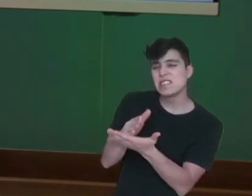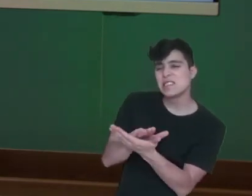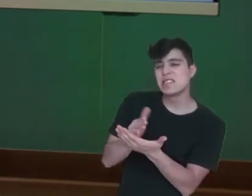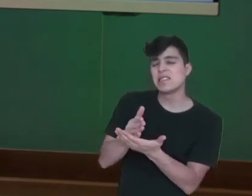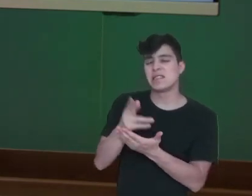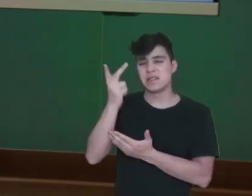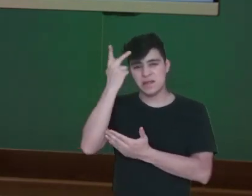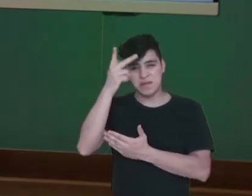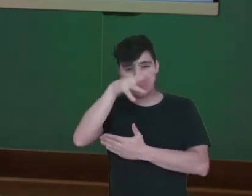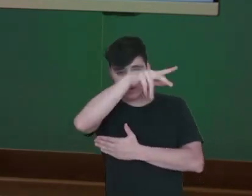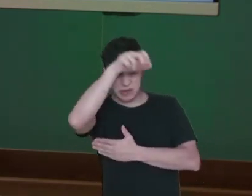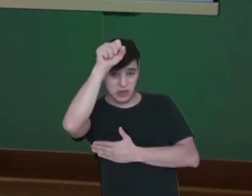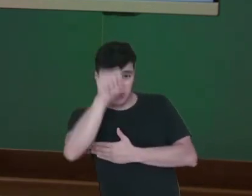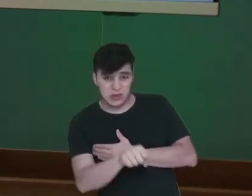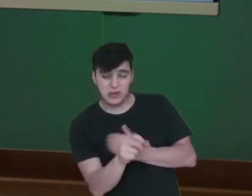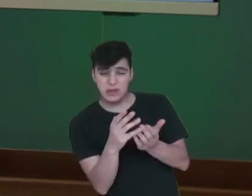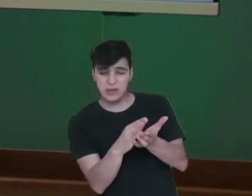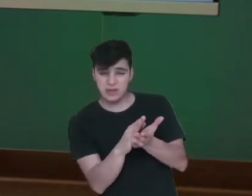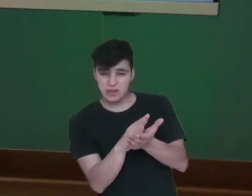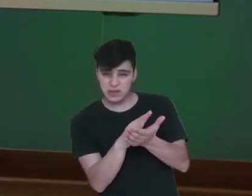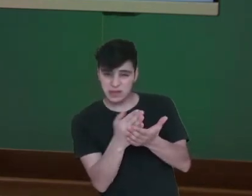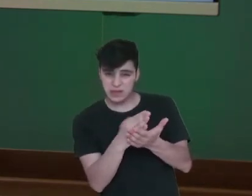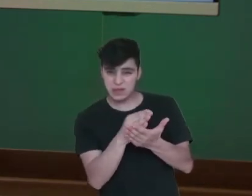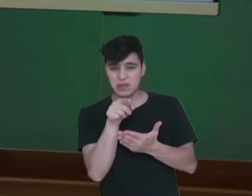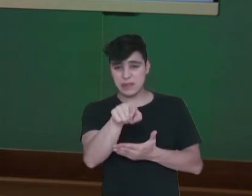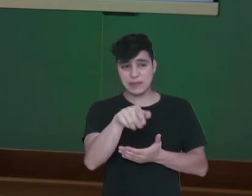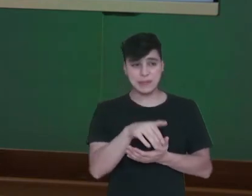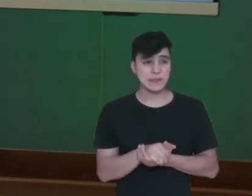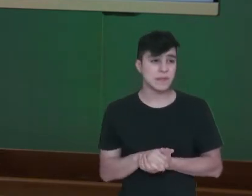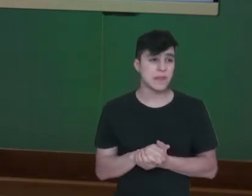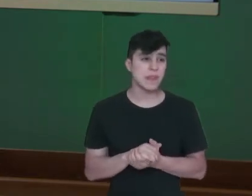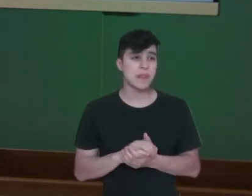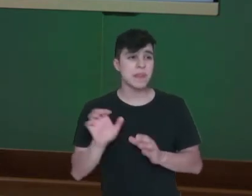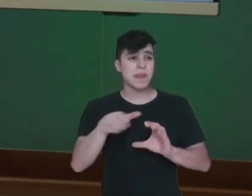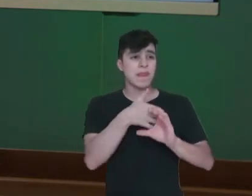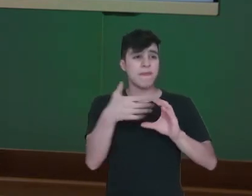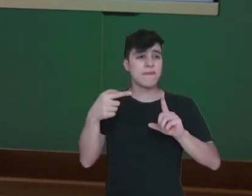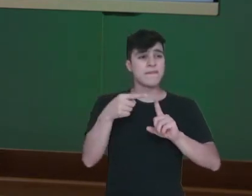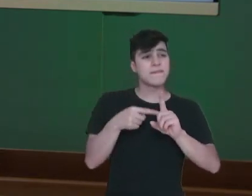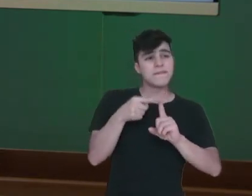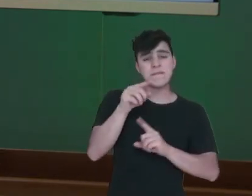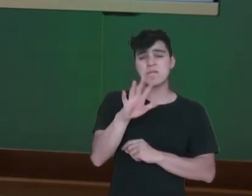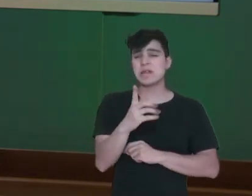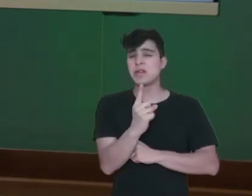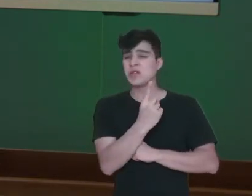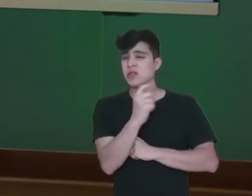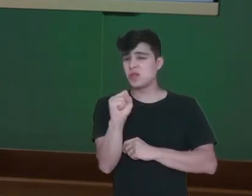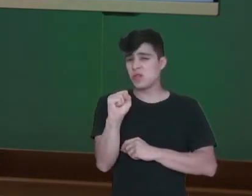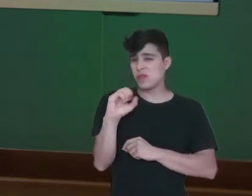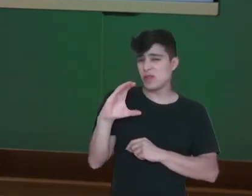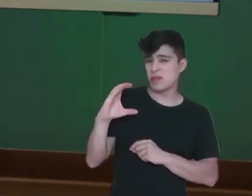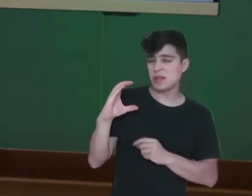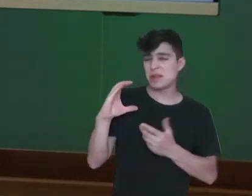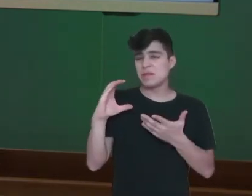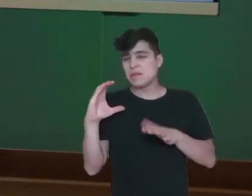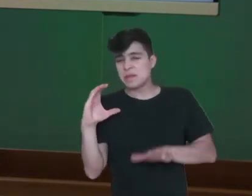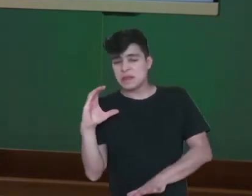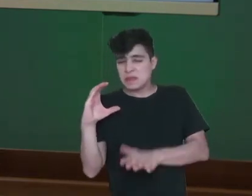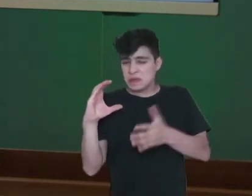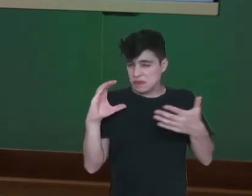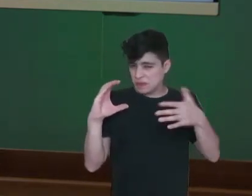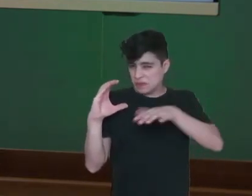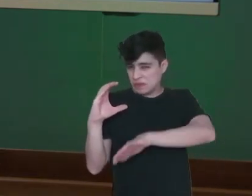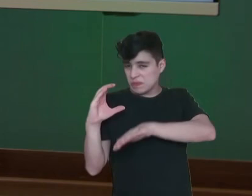Mato Grosso do Sul. As características, temperaturas médias ali na casa dos 18 graus Celsius.